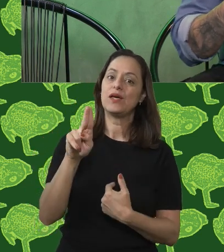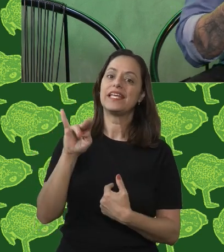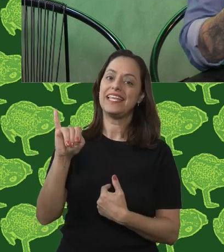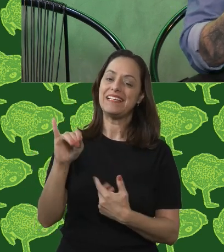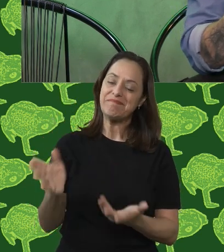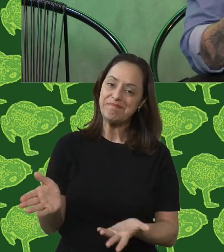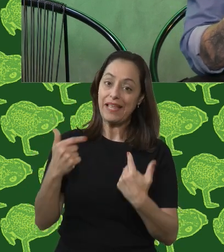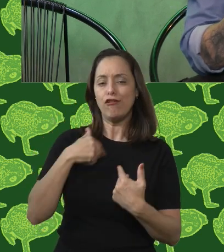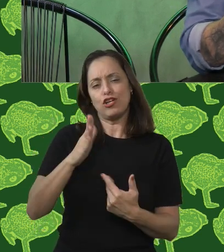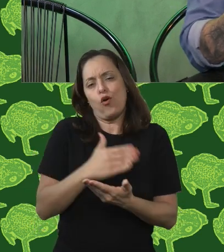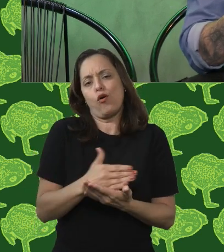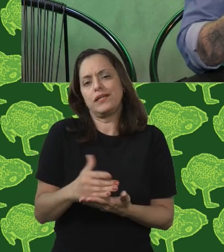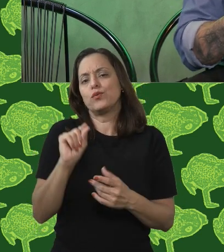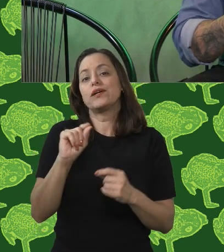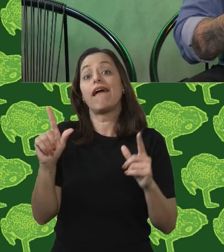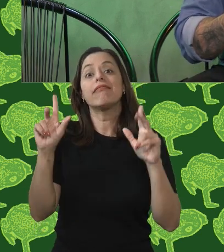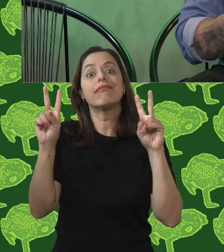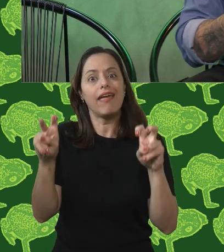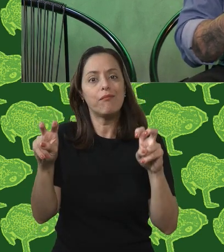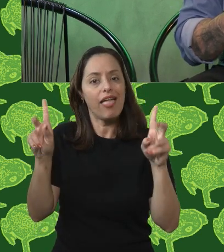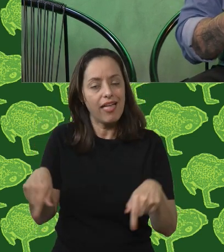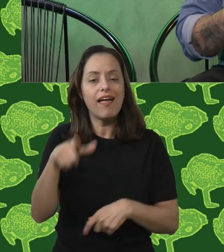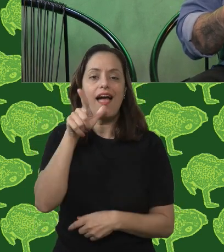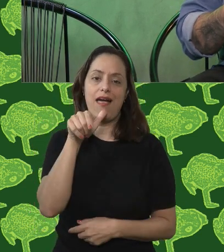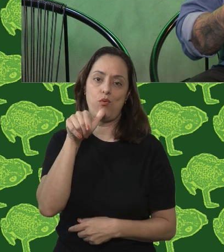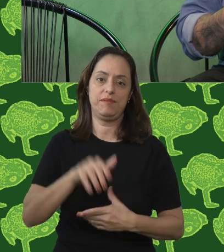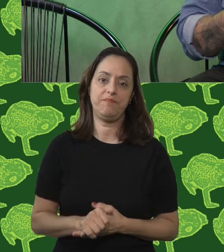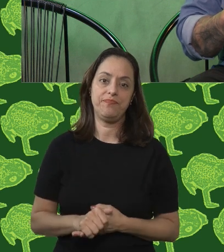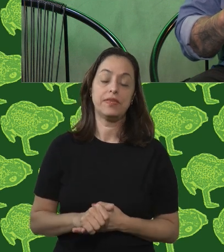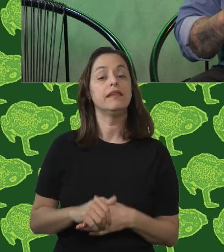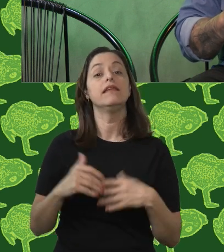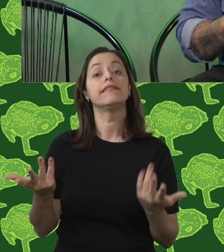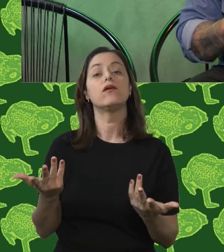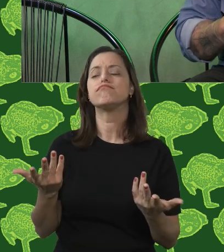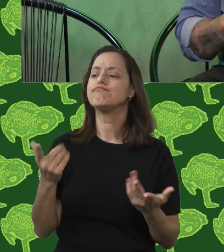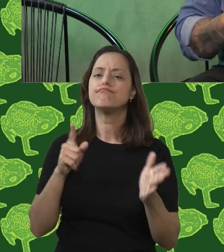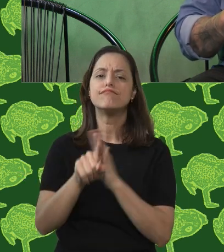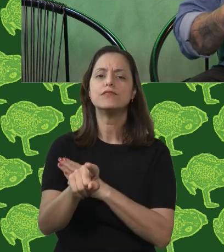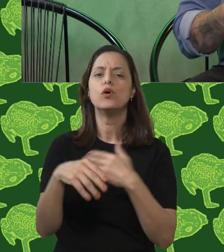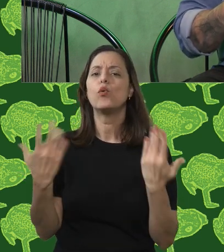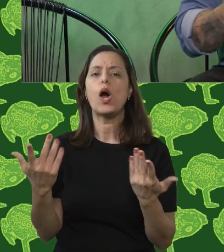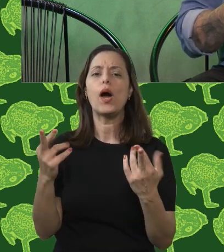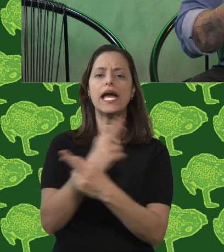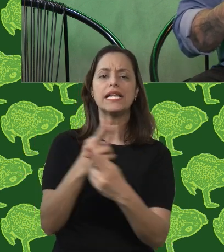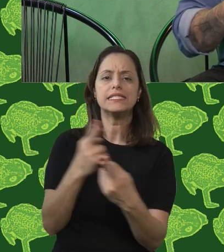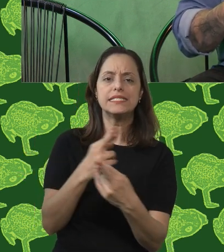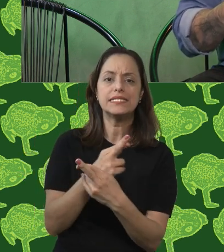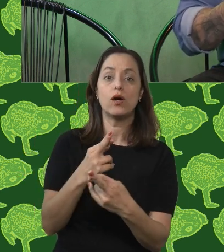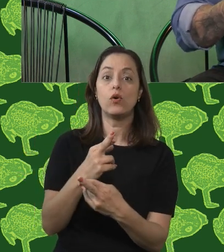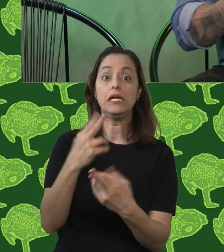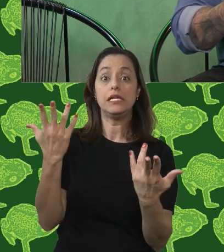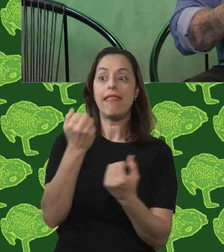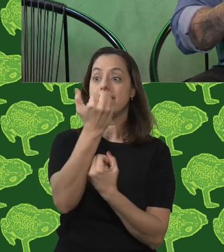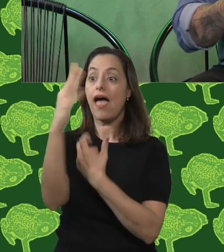já comecei aqui, vamos falar sobre água, né? E eu queria que você começasse trazendo pra gente qual que é a relação da conservação da natureza com a água que a gente bebe,